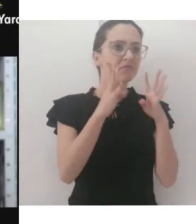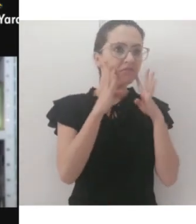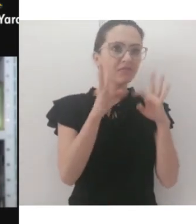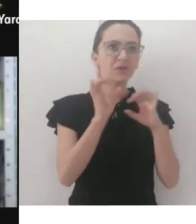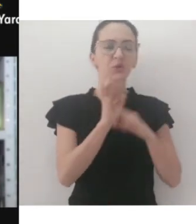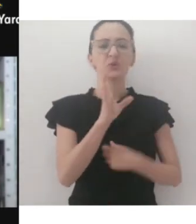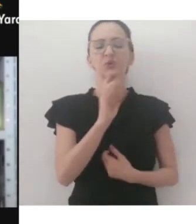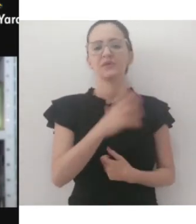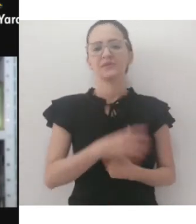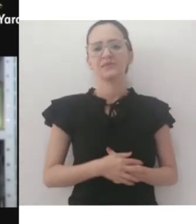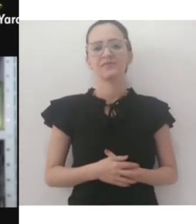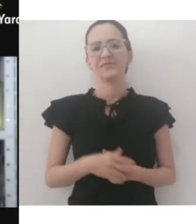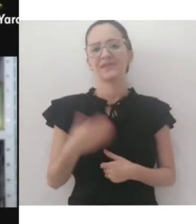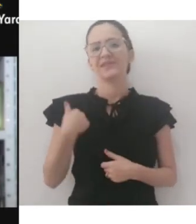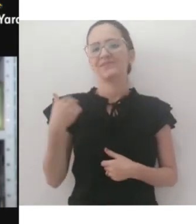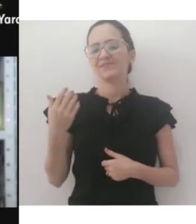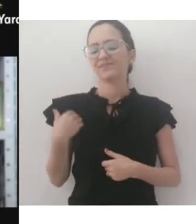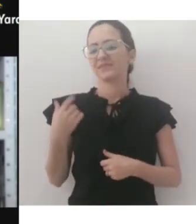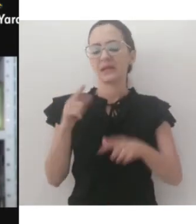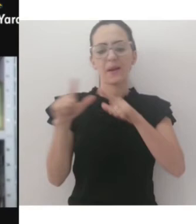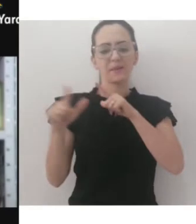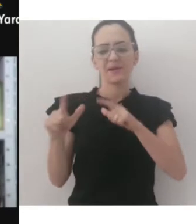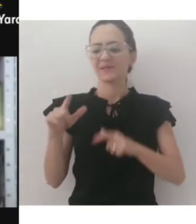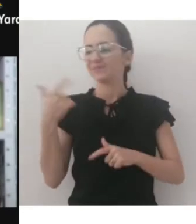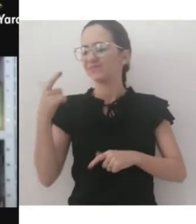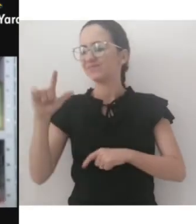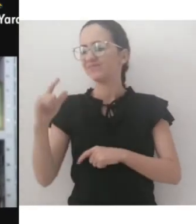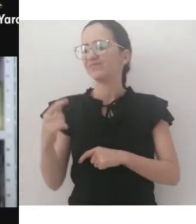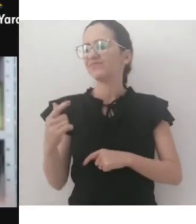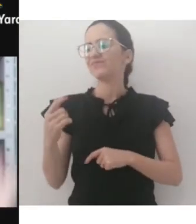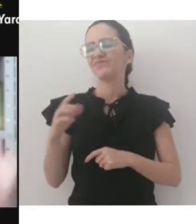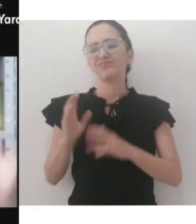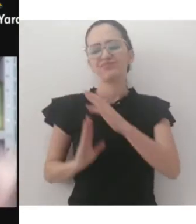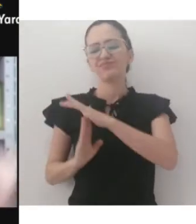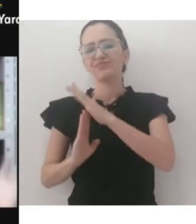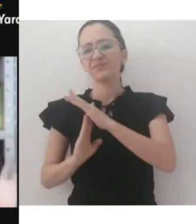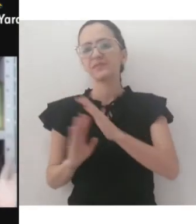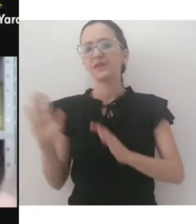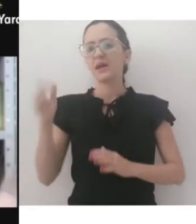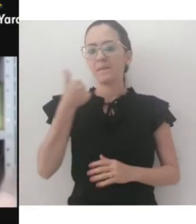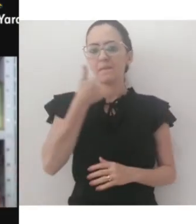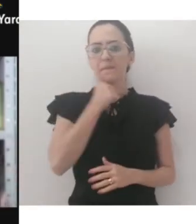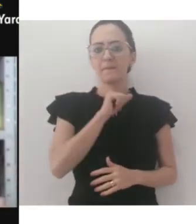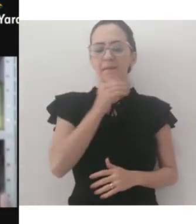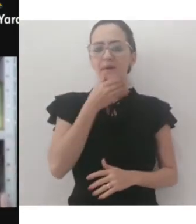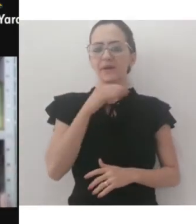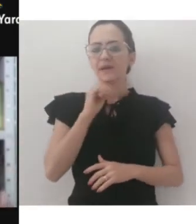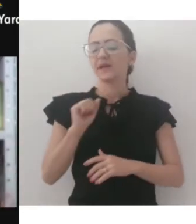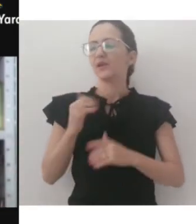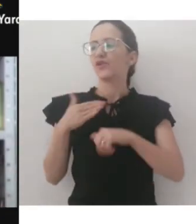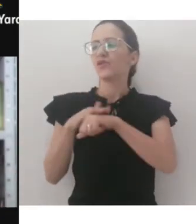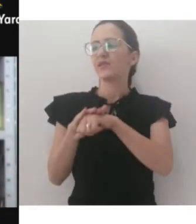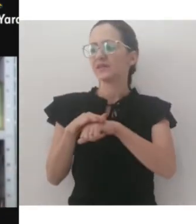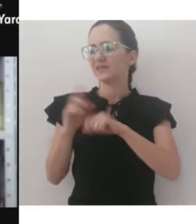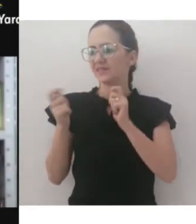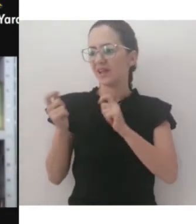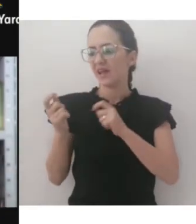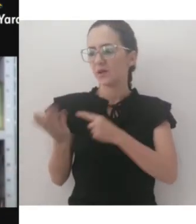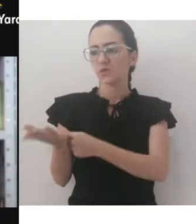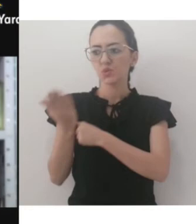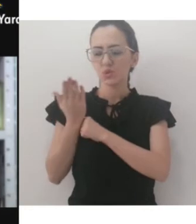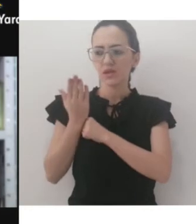determinados empregos que me foram sugeridos. Eu falei aos meus pais, dá para me mantendo aí, enquanto,